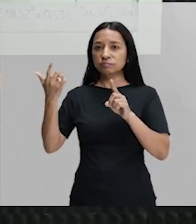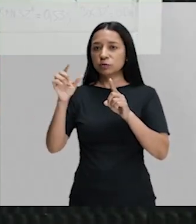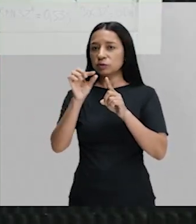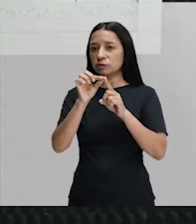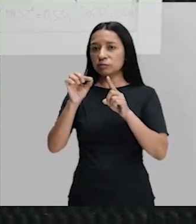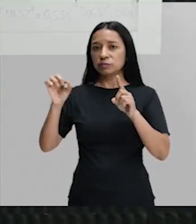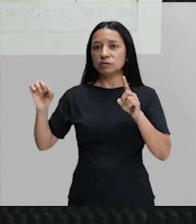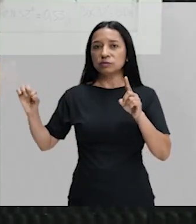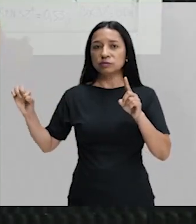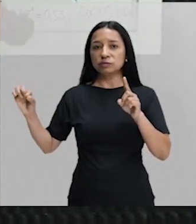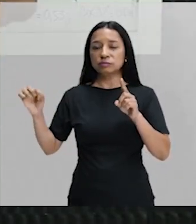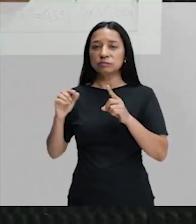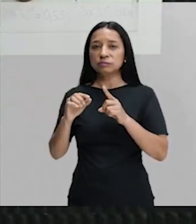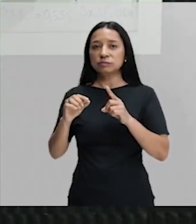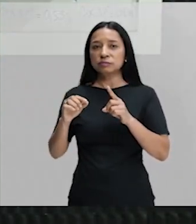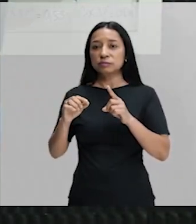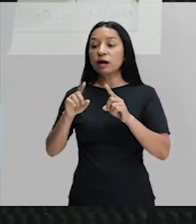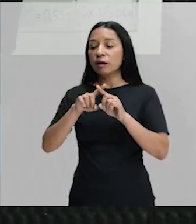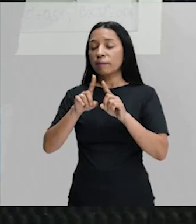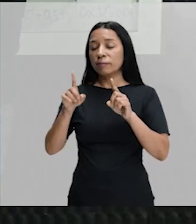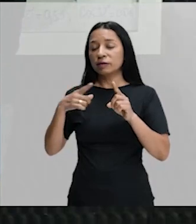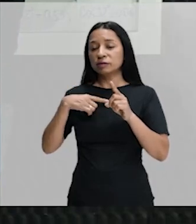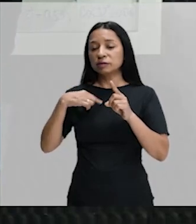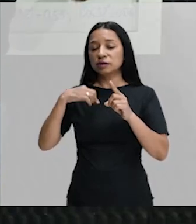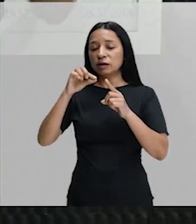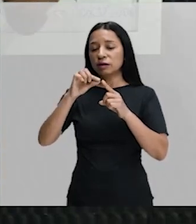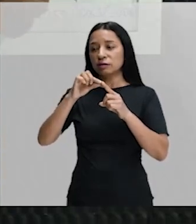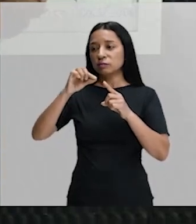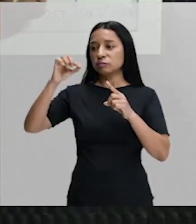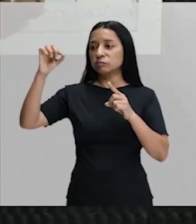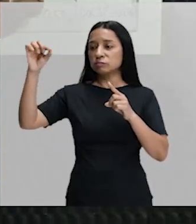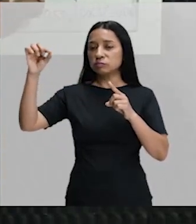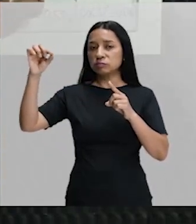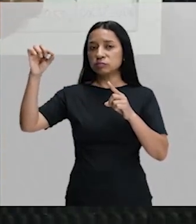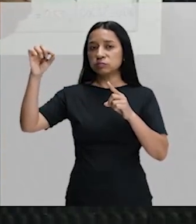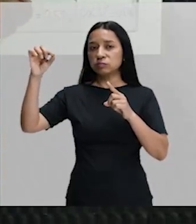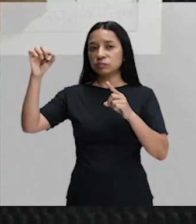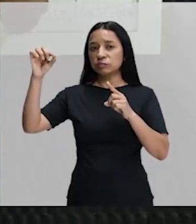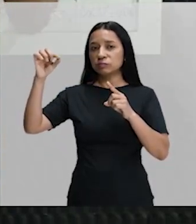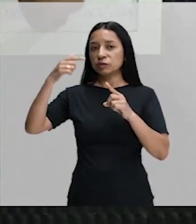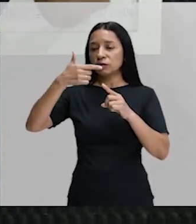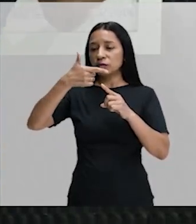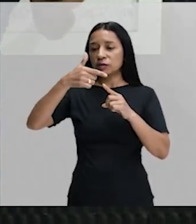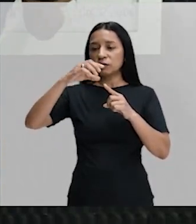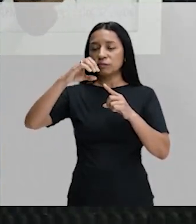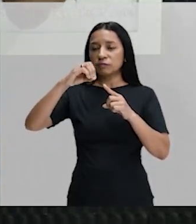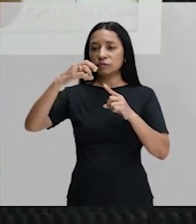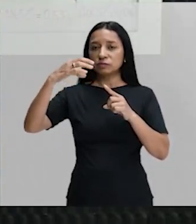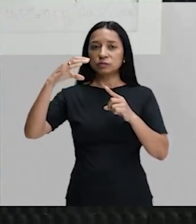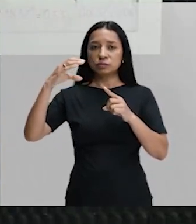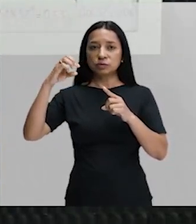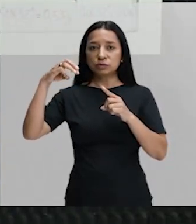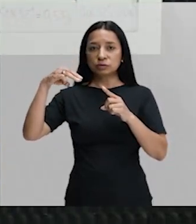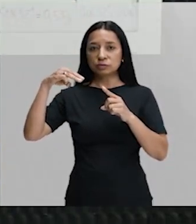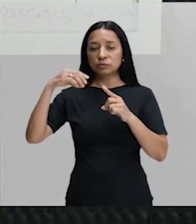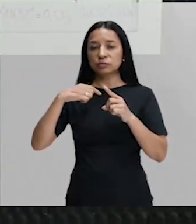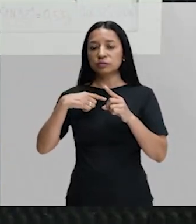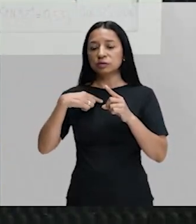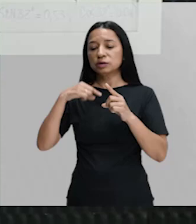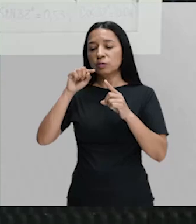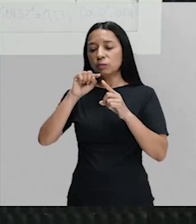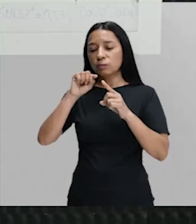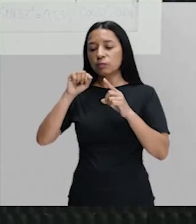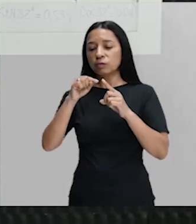Eu tenho a medida da hipotenusa, né? Minha hipotenusa aqui mede 20 centímetros. E eu tenho um ângulo de 30